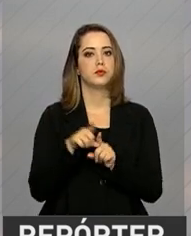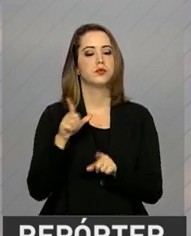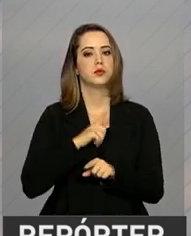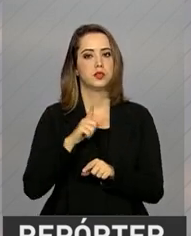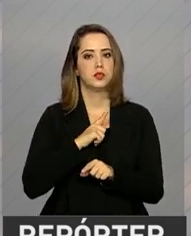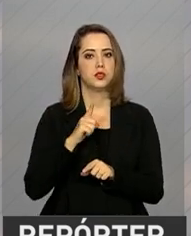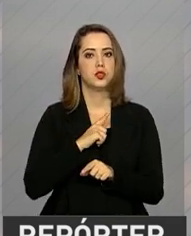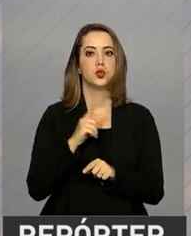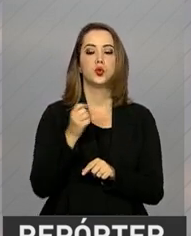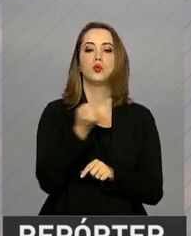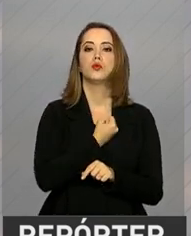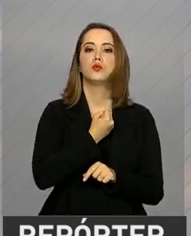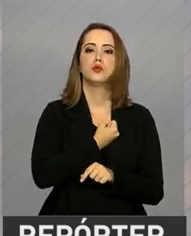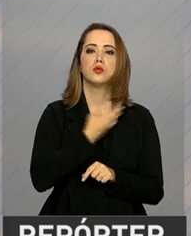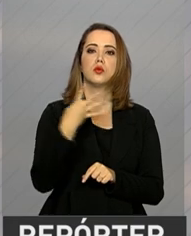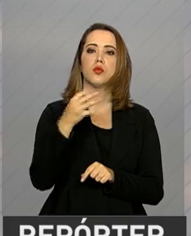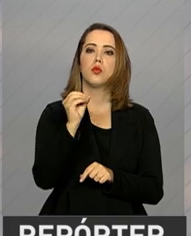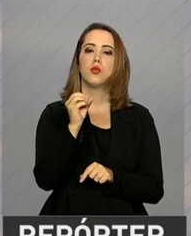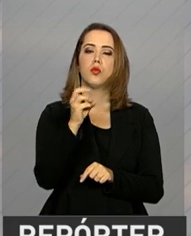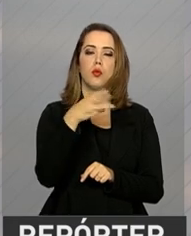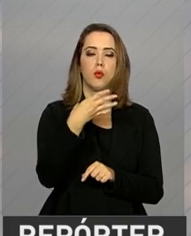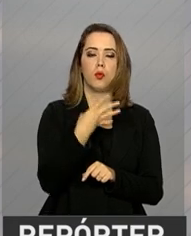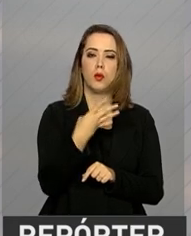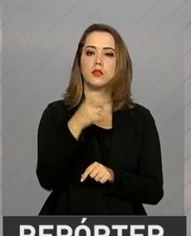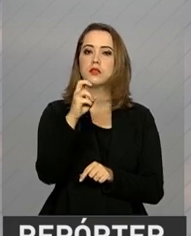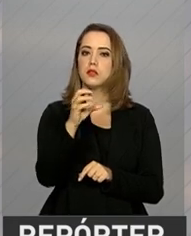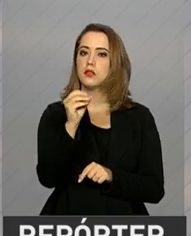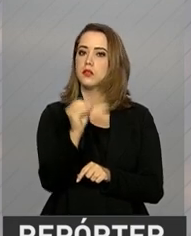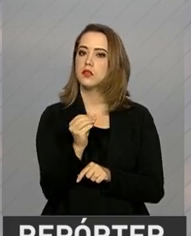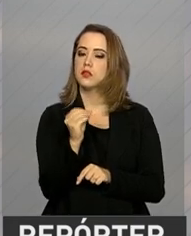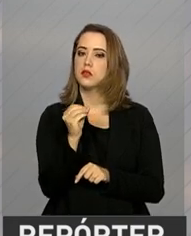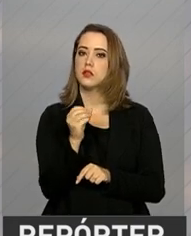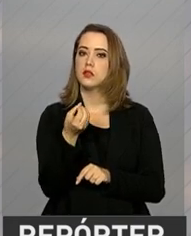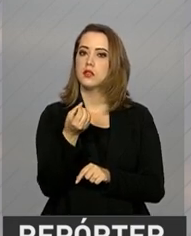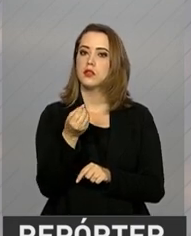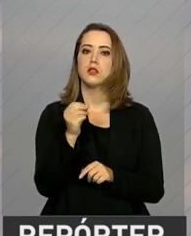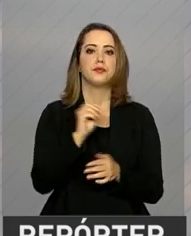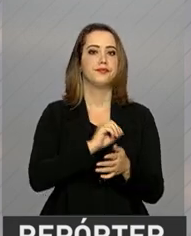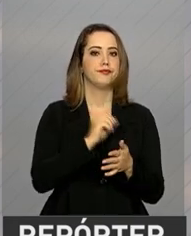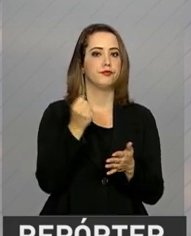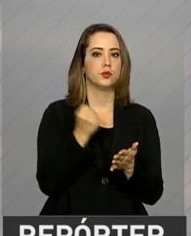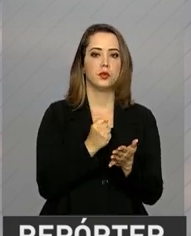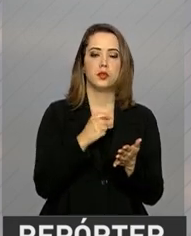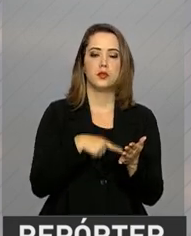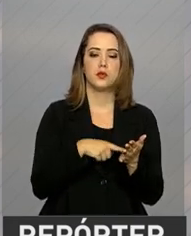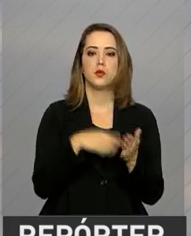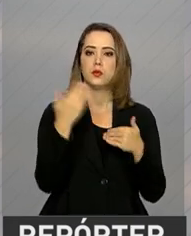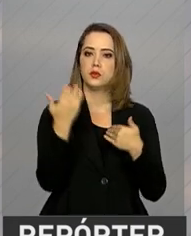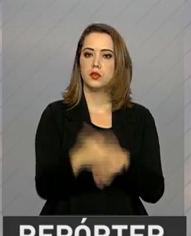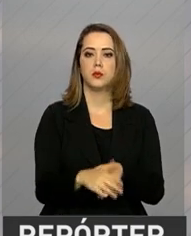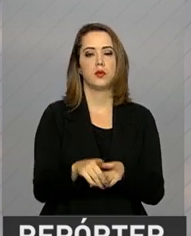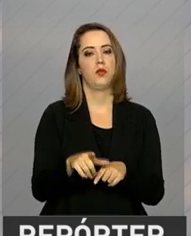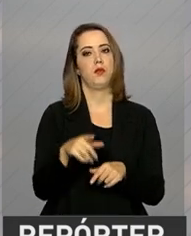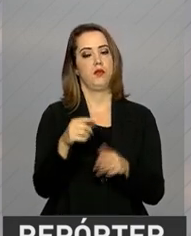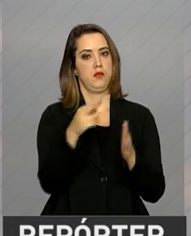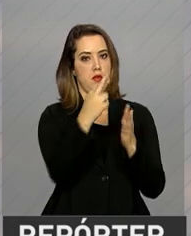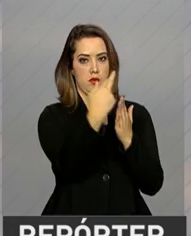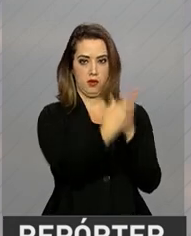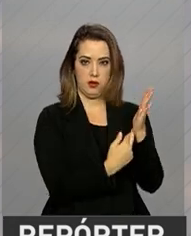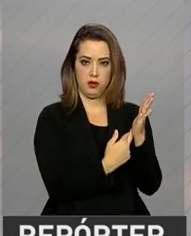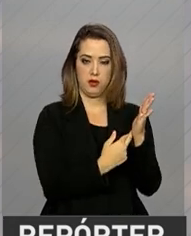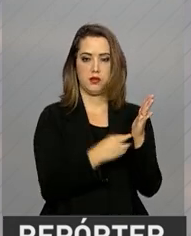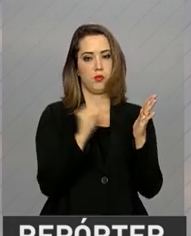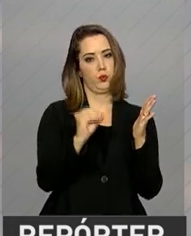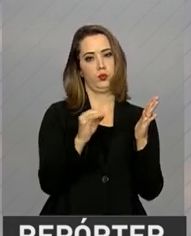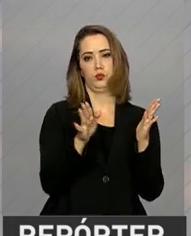nota mínima de 450 pontos na média das provas e não ter tirado zero na redação a lista dos